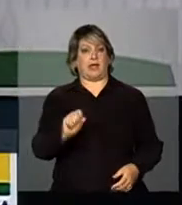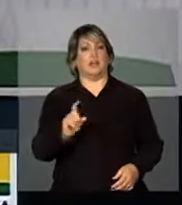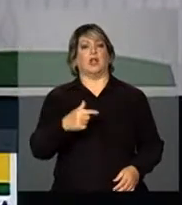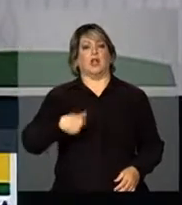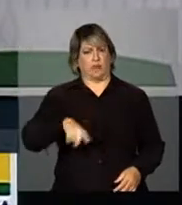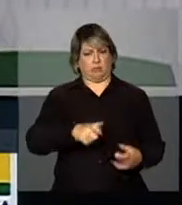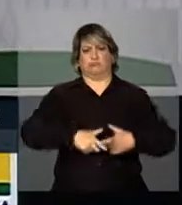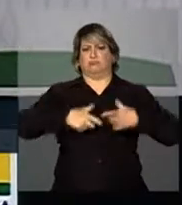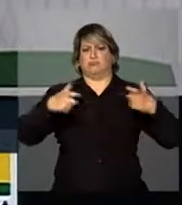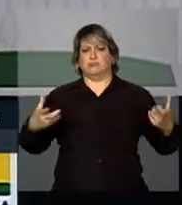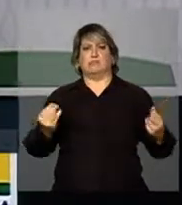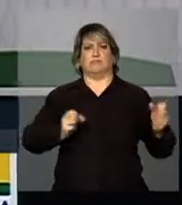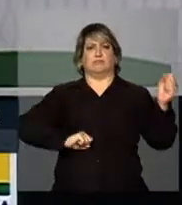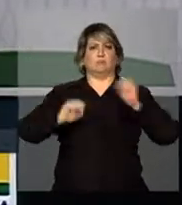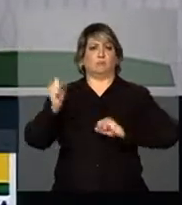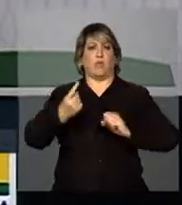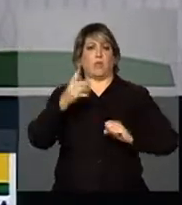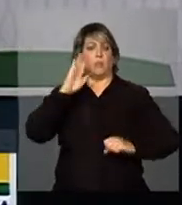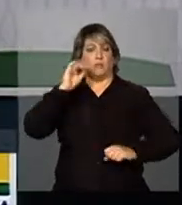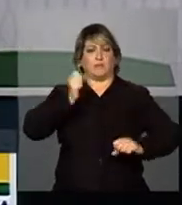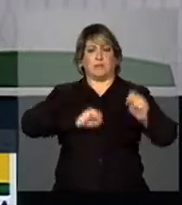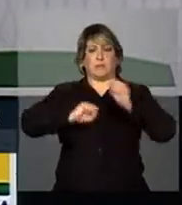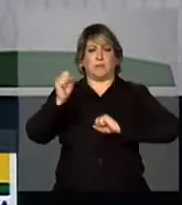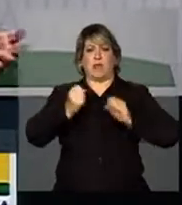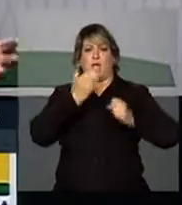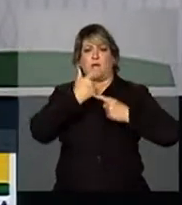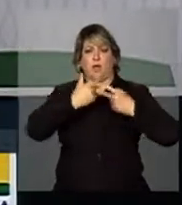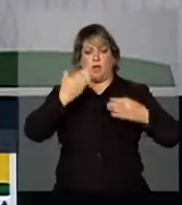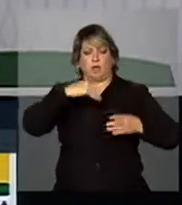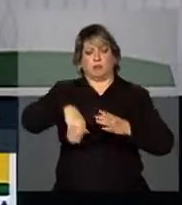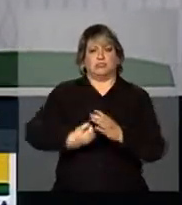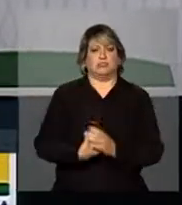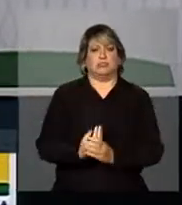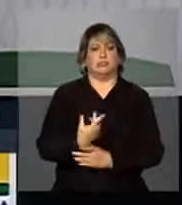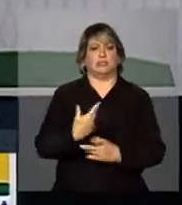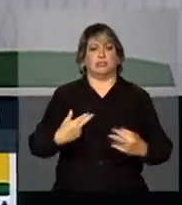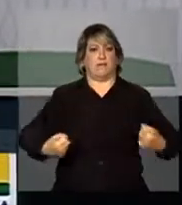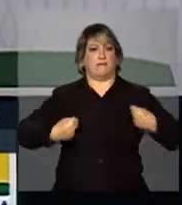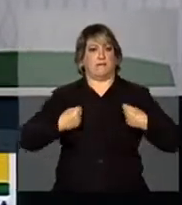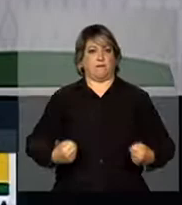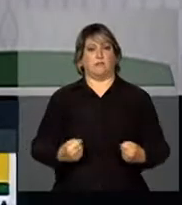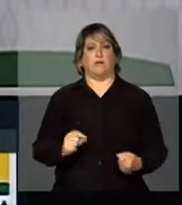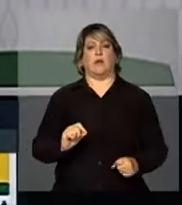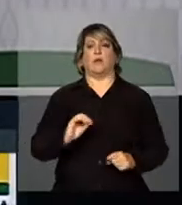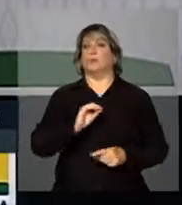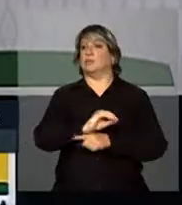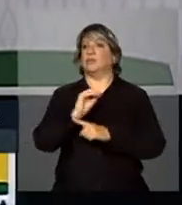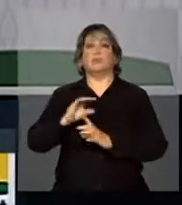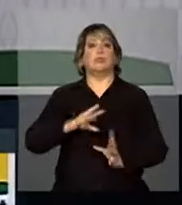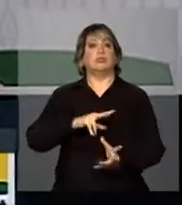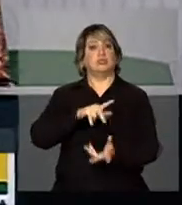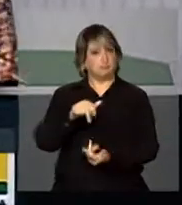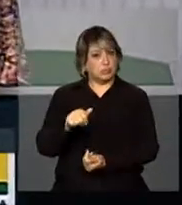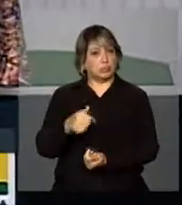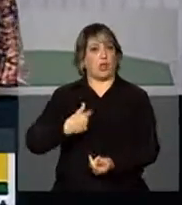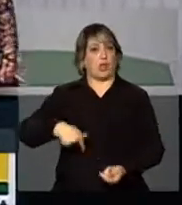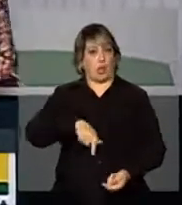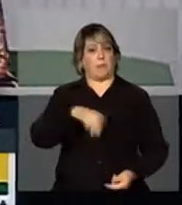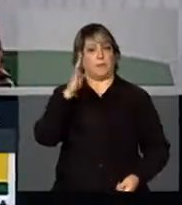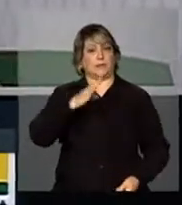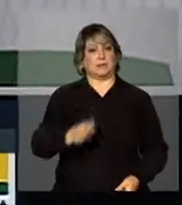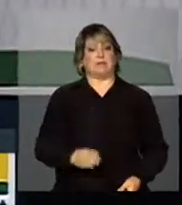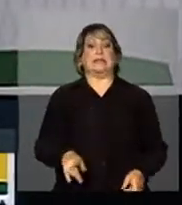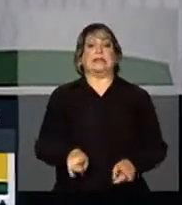produtores agrícolas e de alimentos e de proteínas do mundo que temos